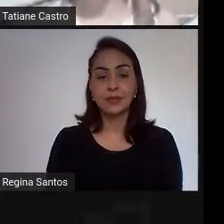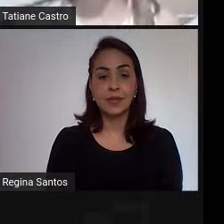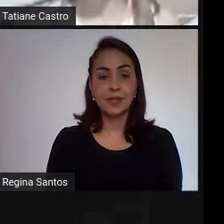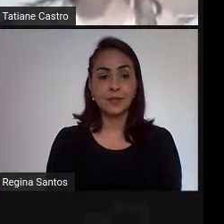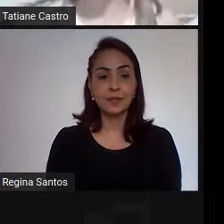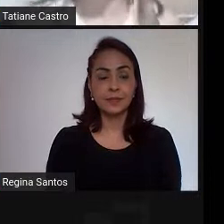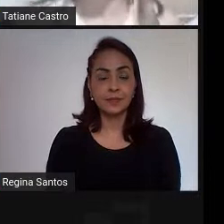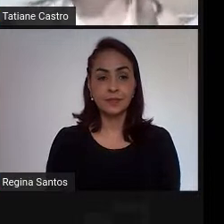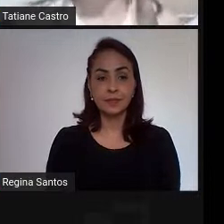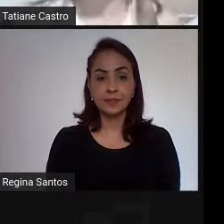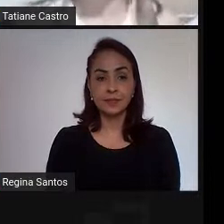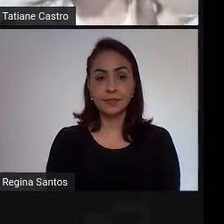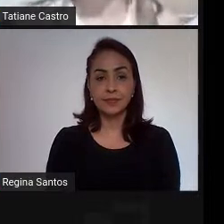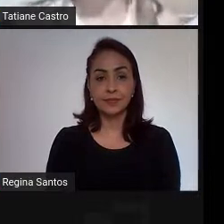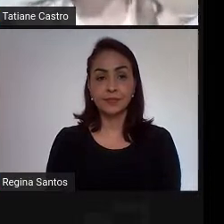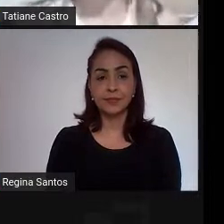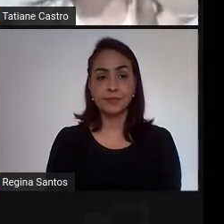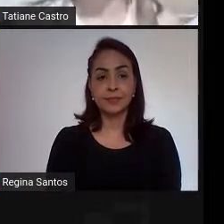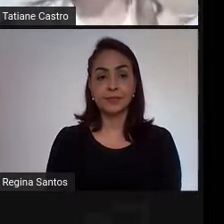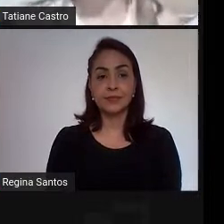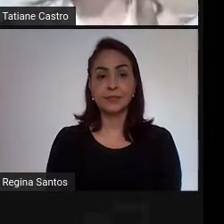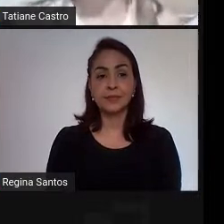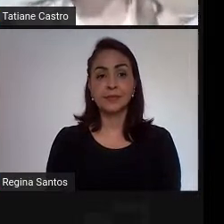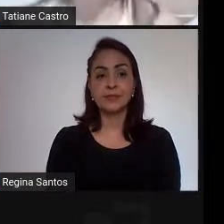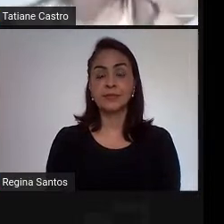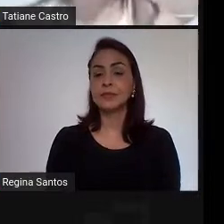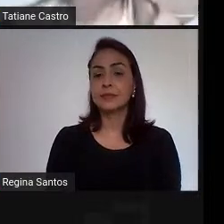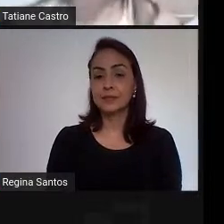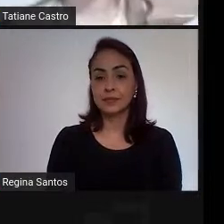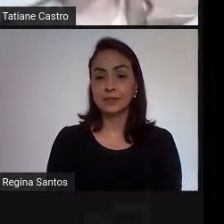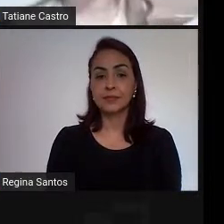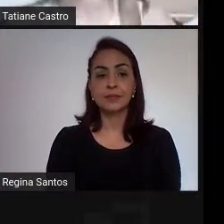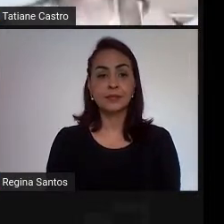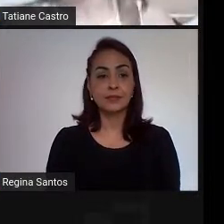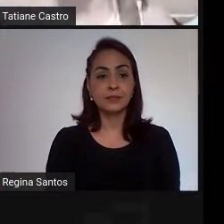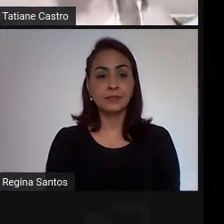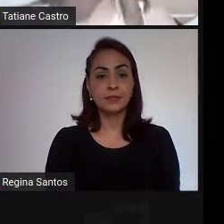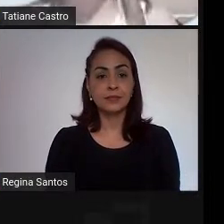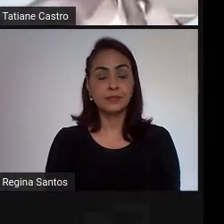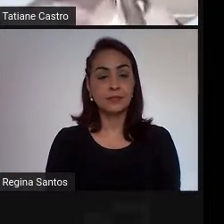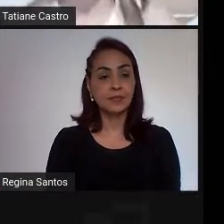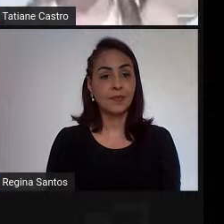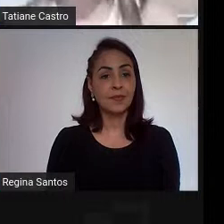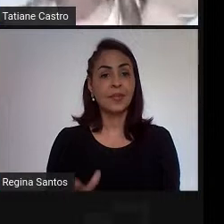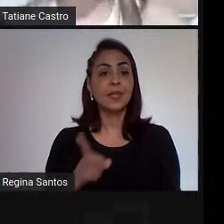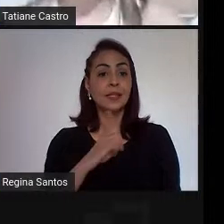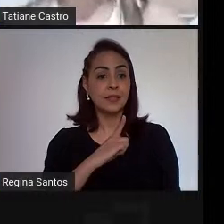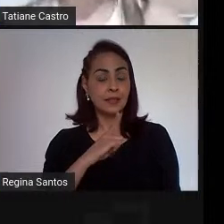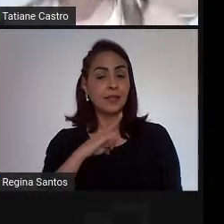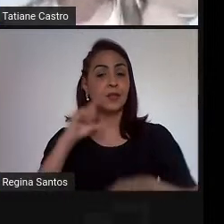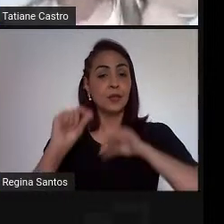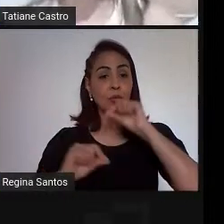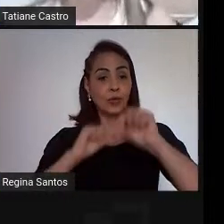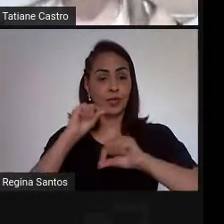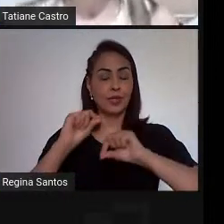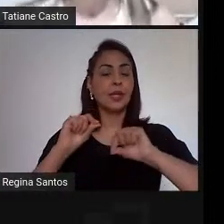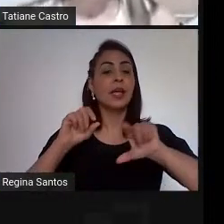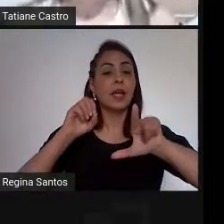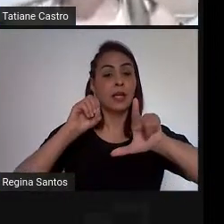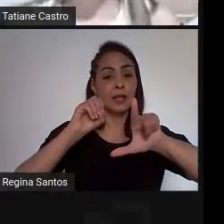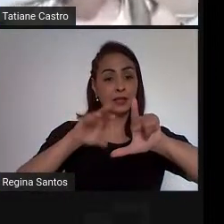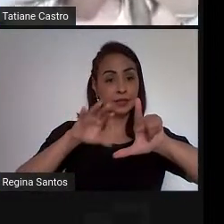Essa negociação, mas foi mantida a licenciatura dupla, e foram criadas as licenciaturas únicas.